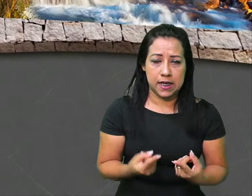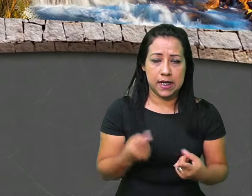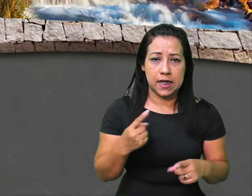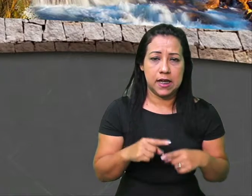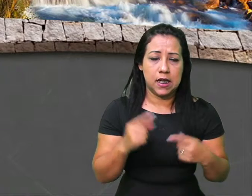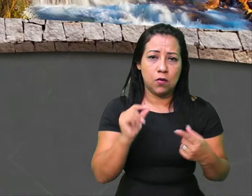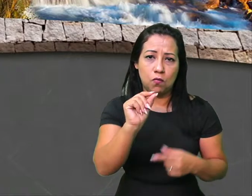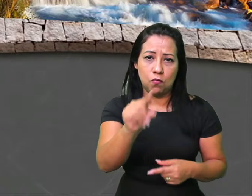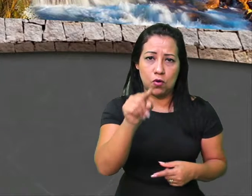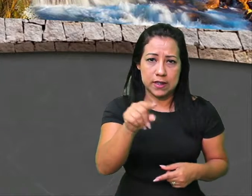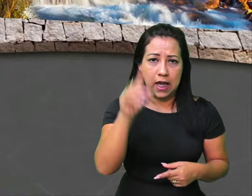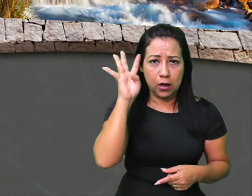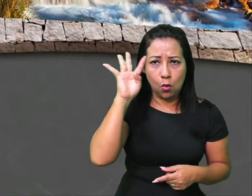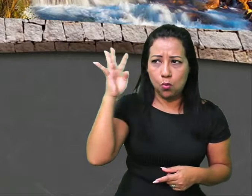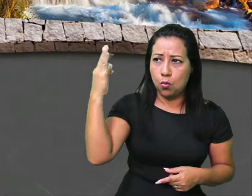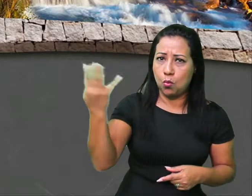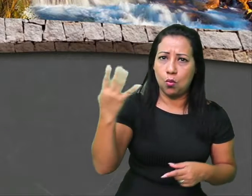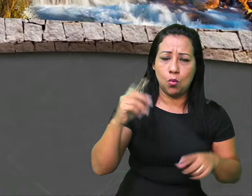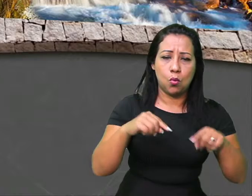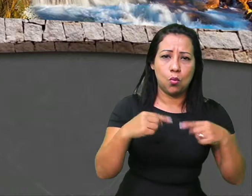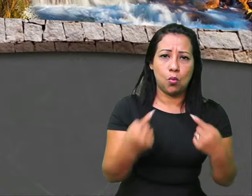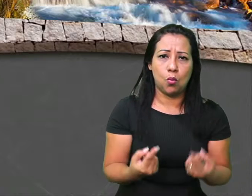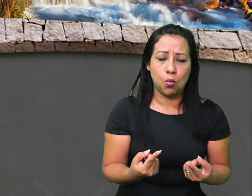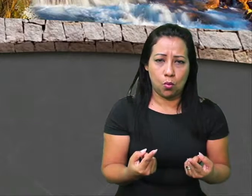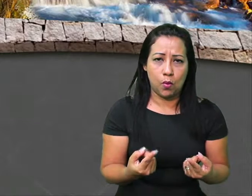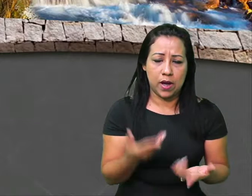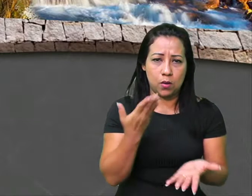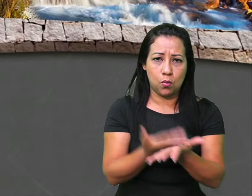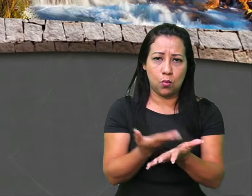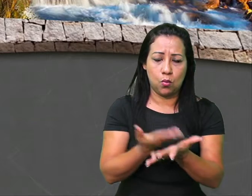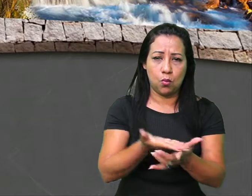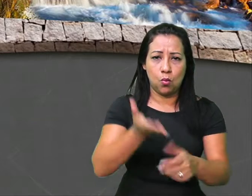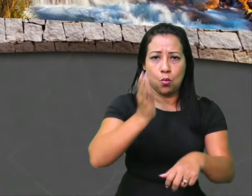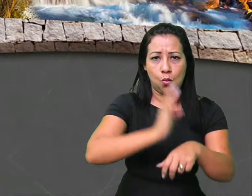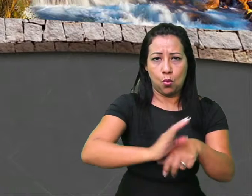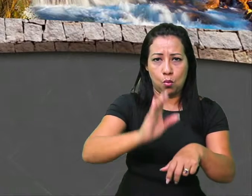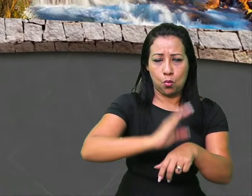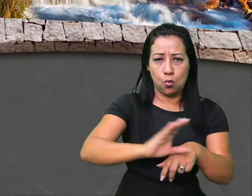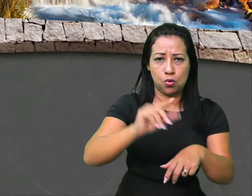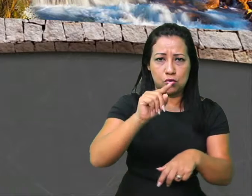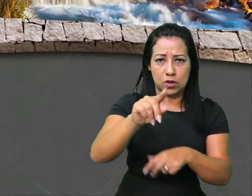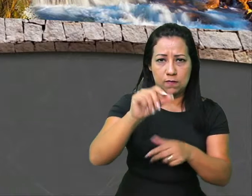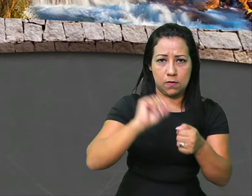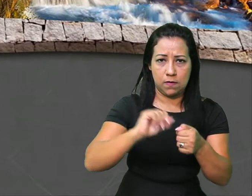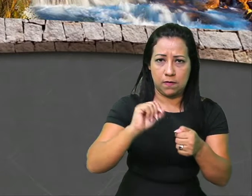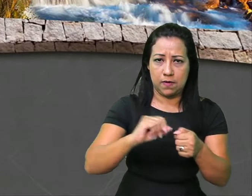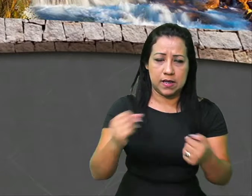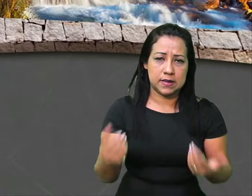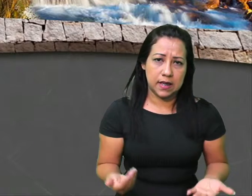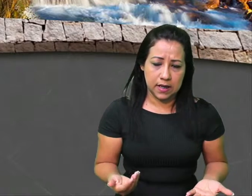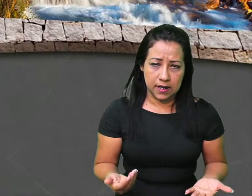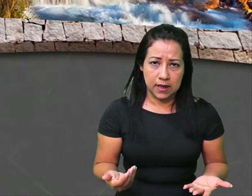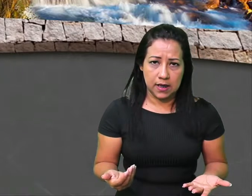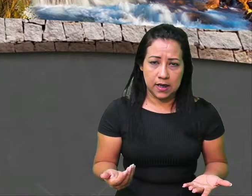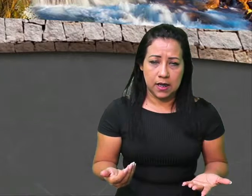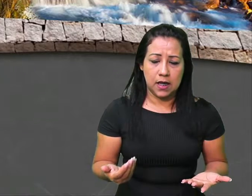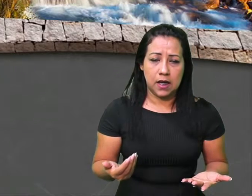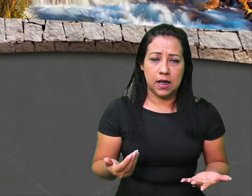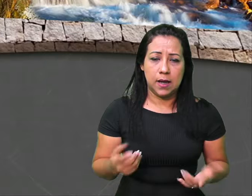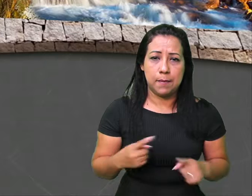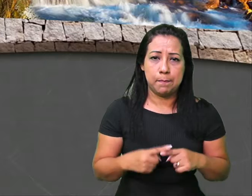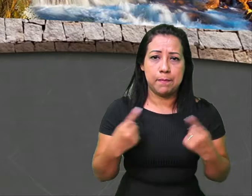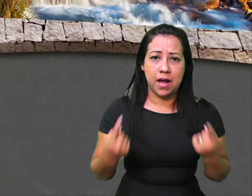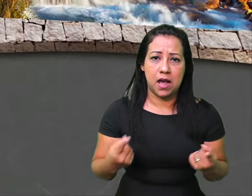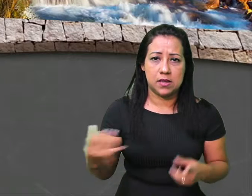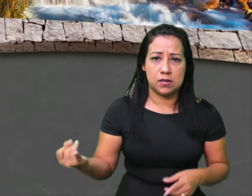fazer. Por sinal, não importa qual é o curso que você vai fazer, o importante é